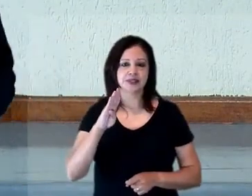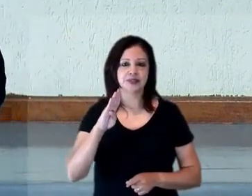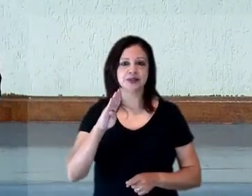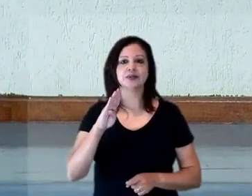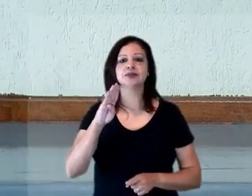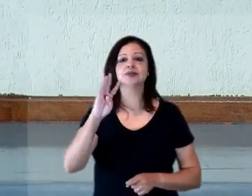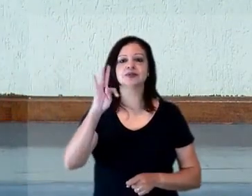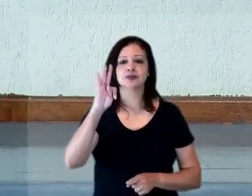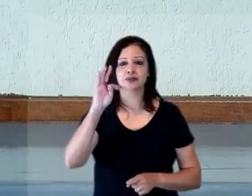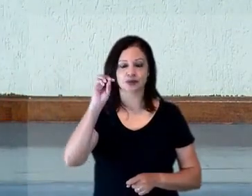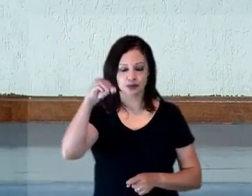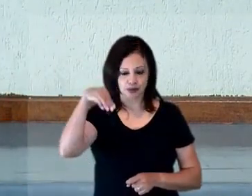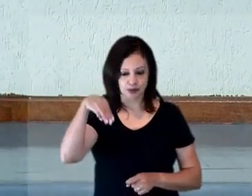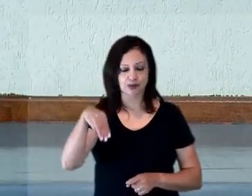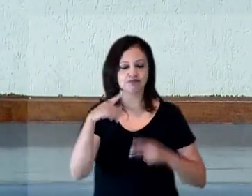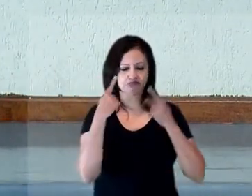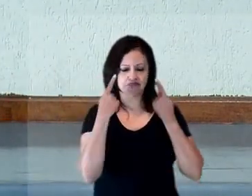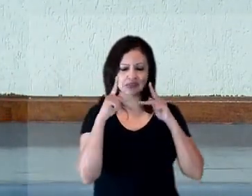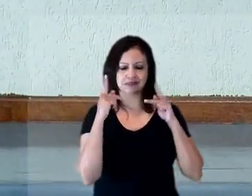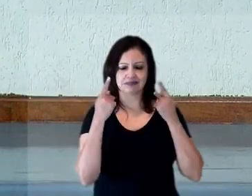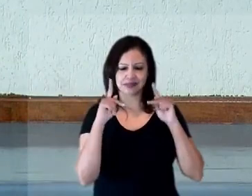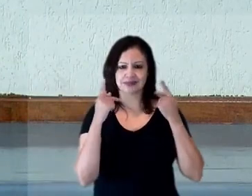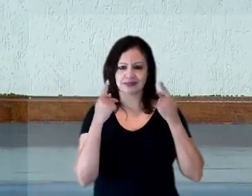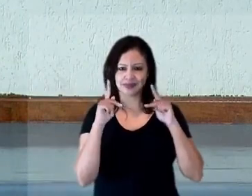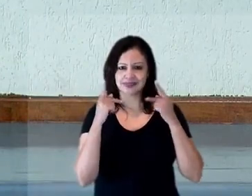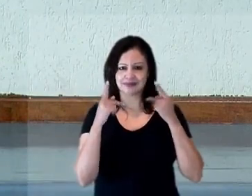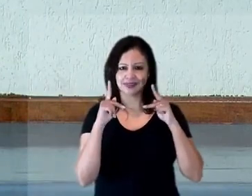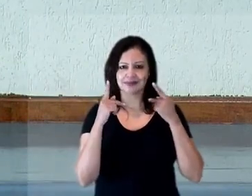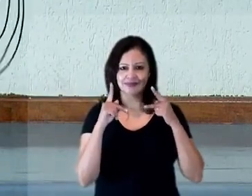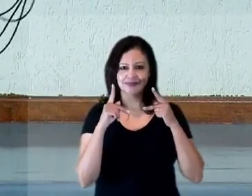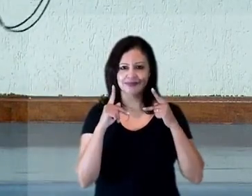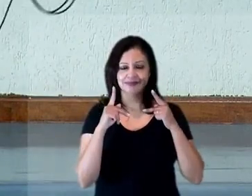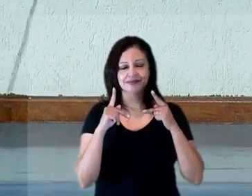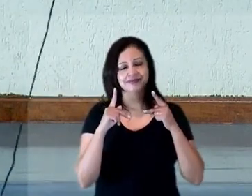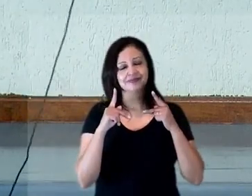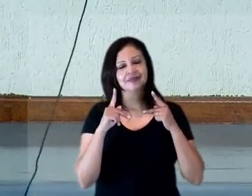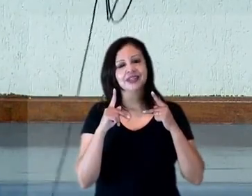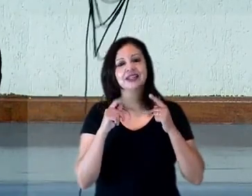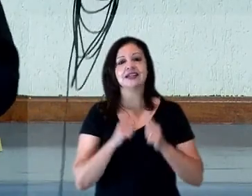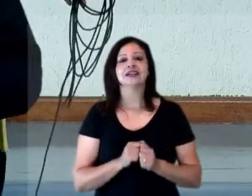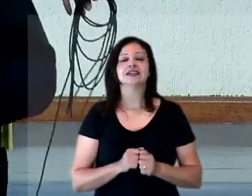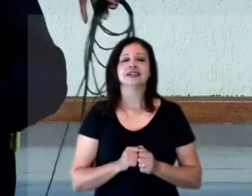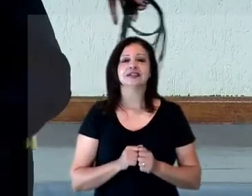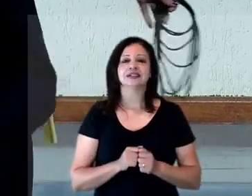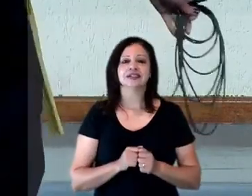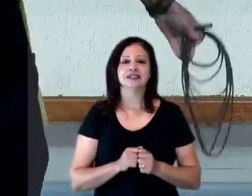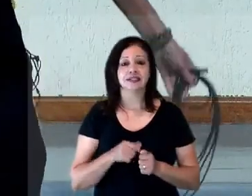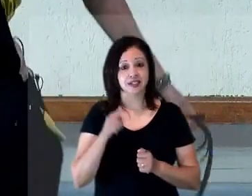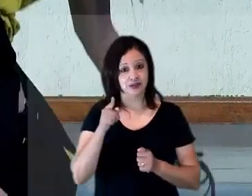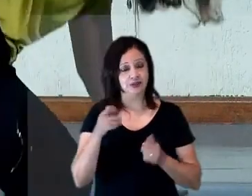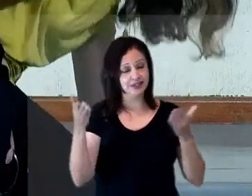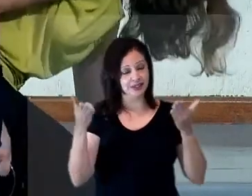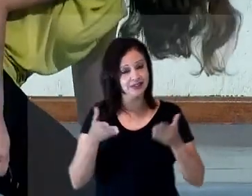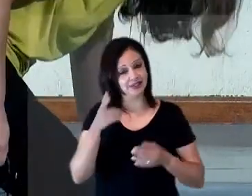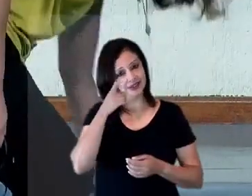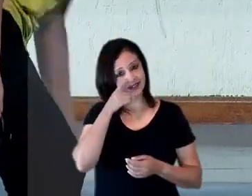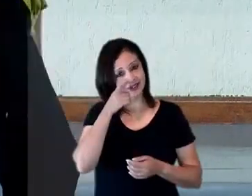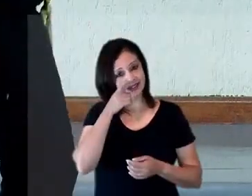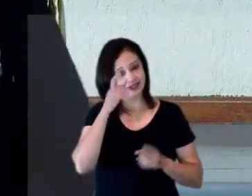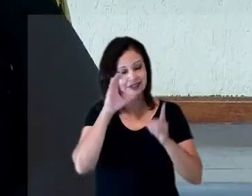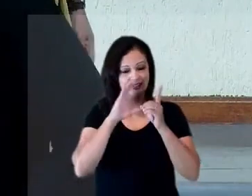que você possa, juntamente conosco, participar dos cultos, como esse que você está participando agora.